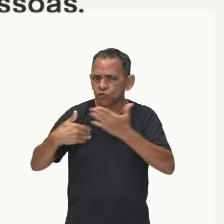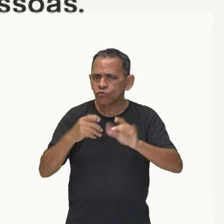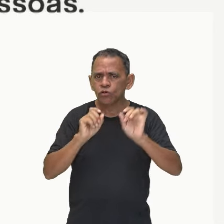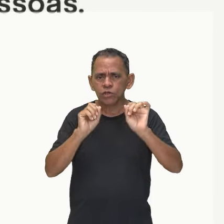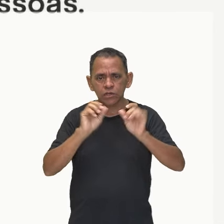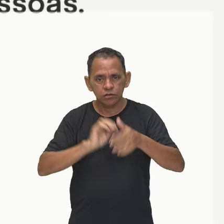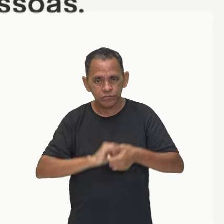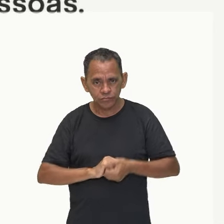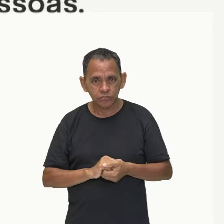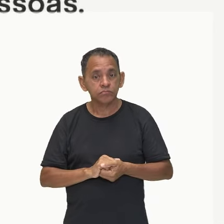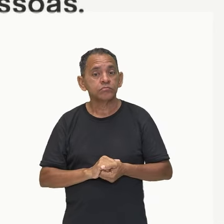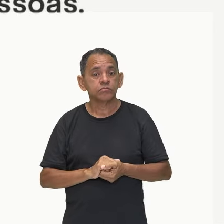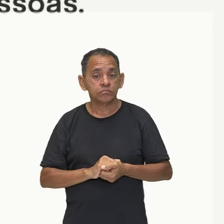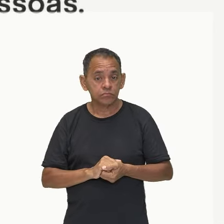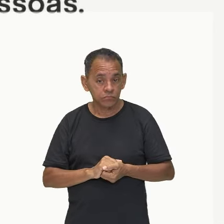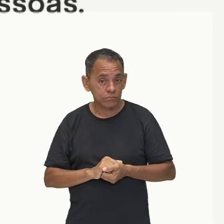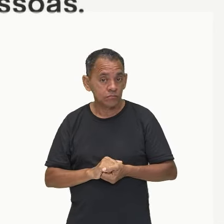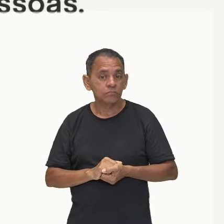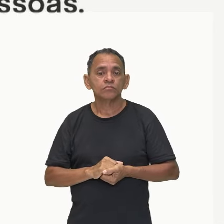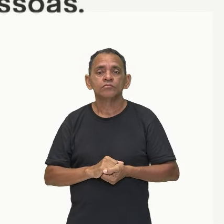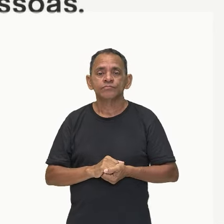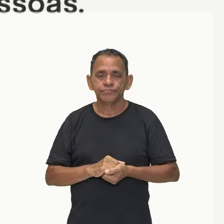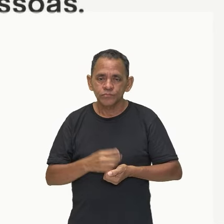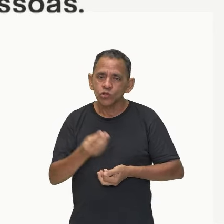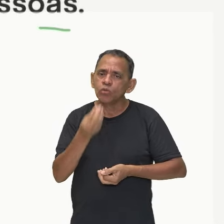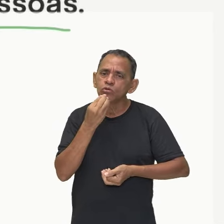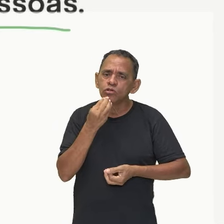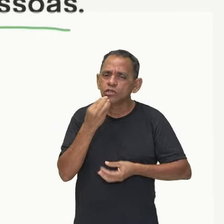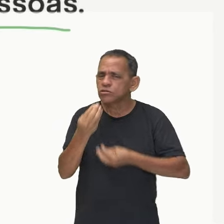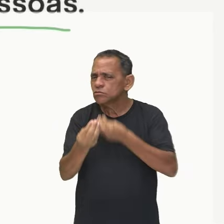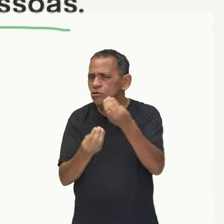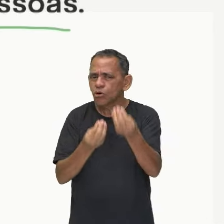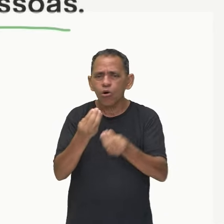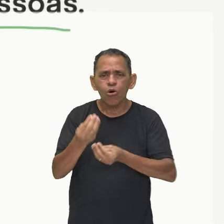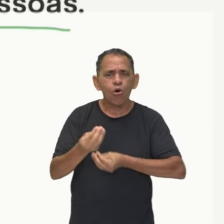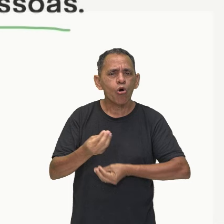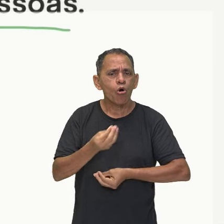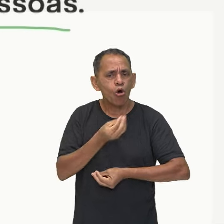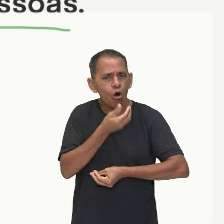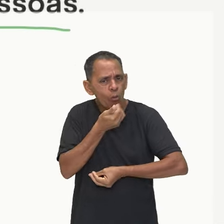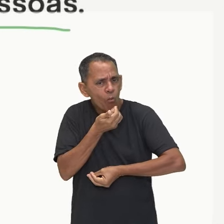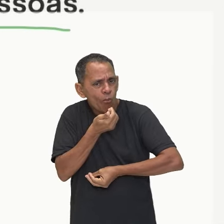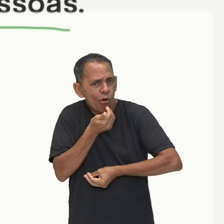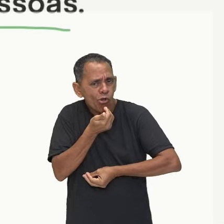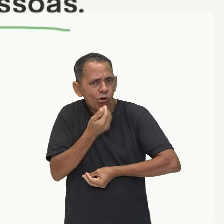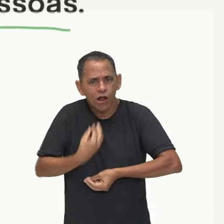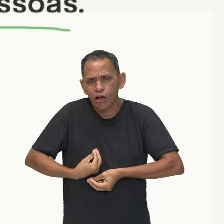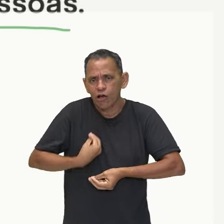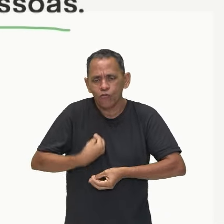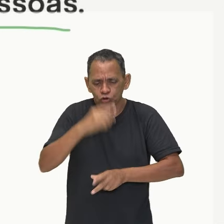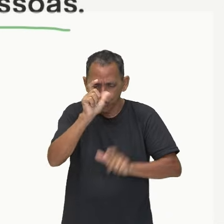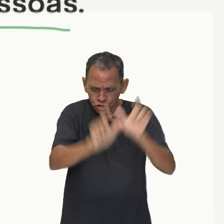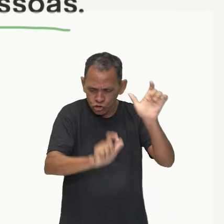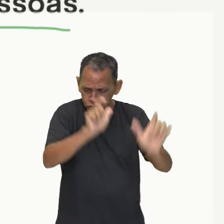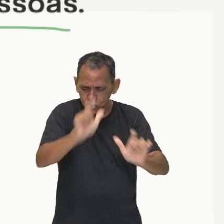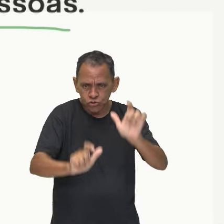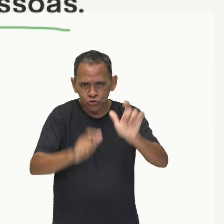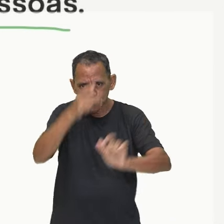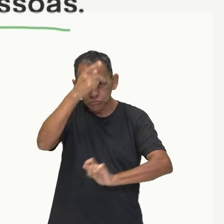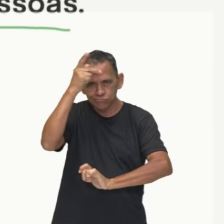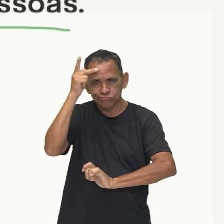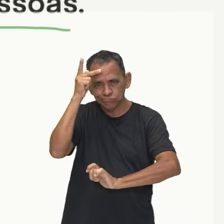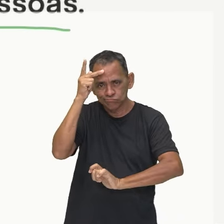quê? Oportunidades de melhorar a vida das pessoas. Então, vocês perceberam aqui? Eu vou